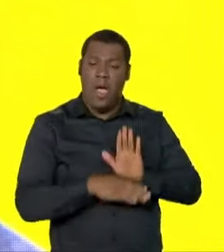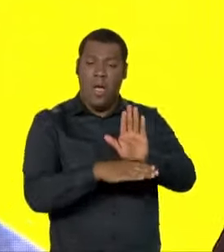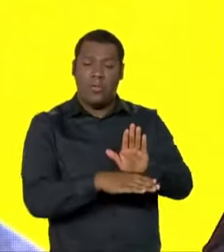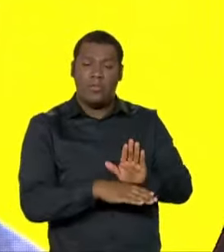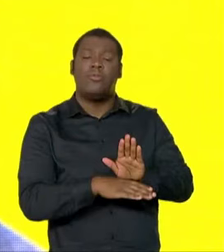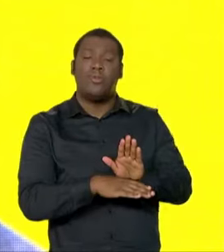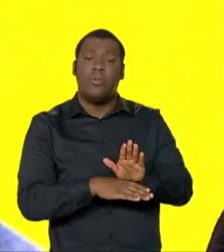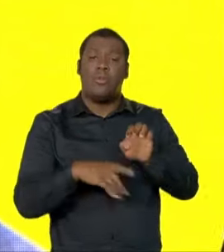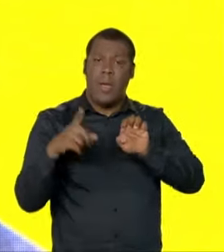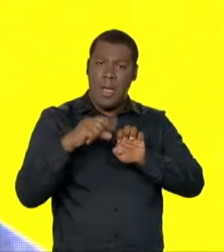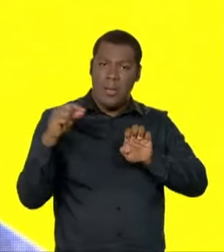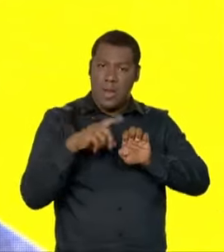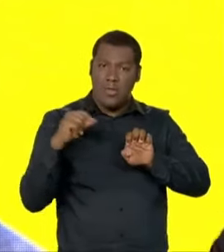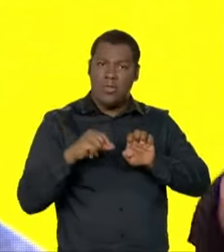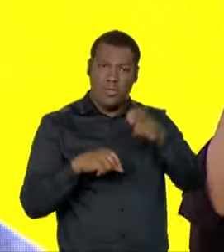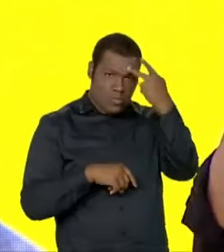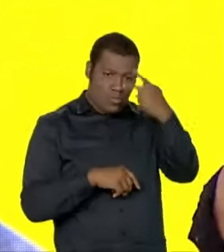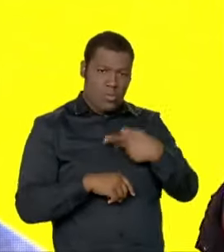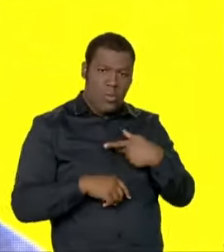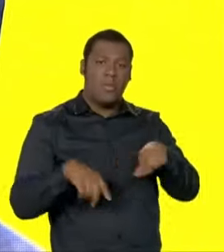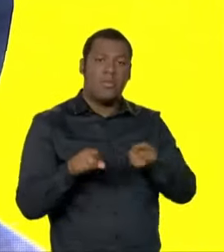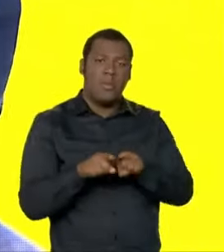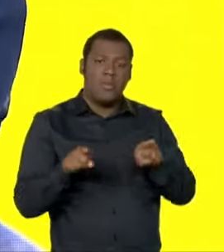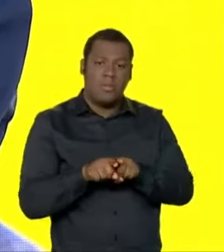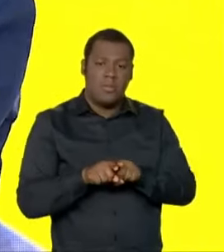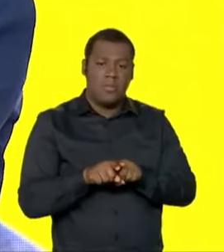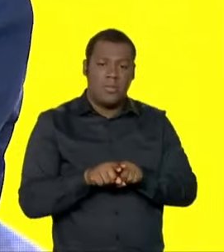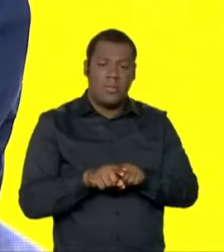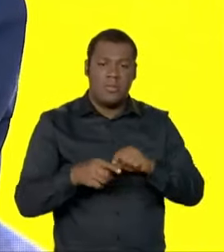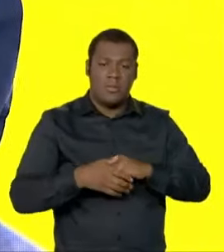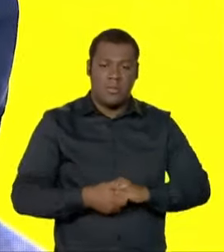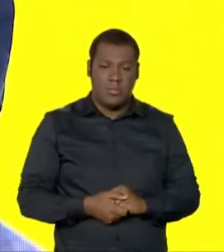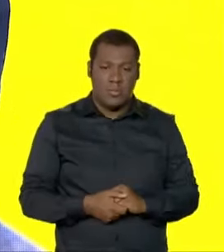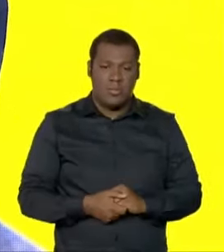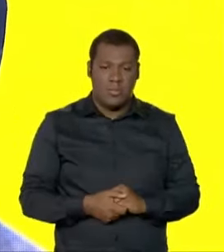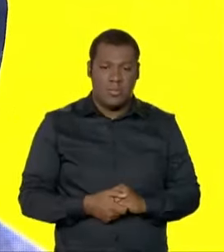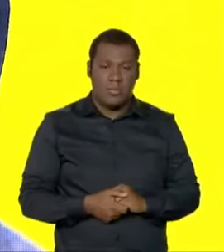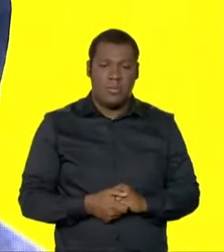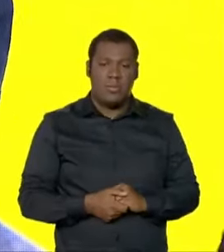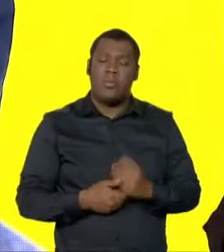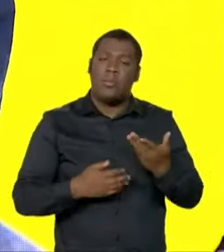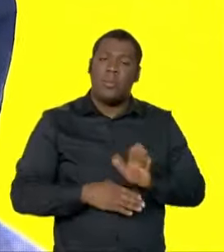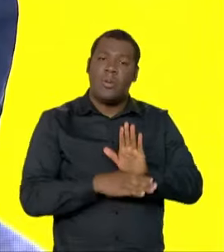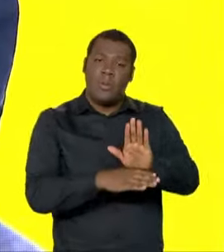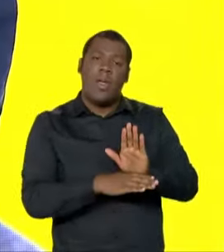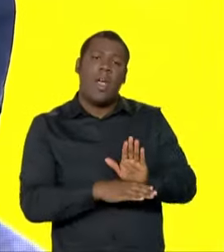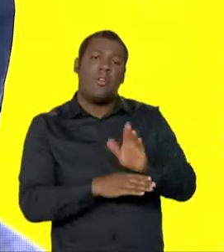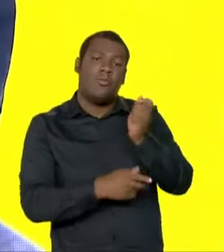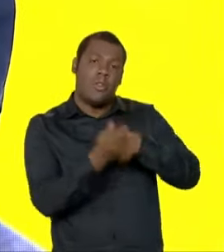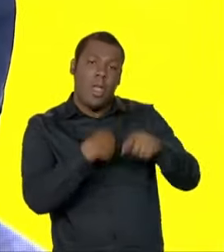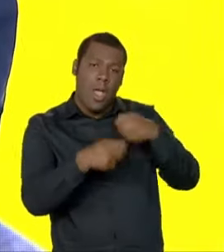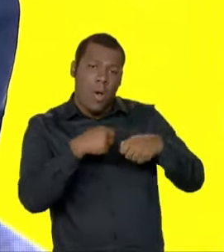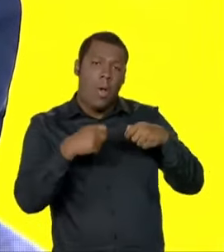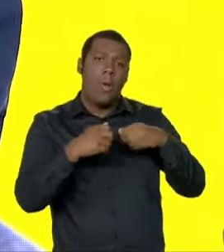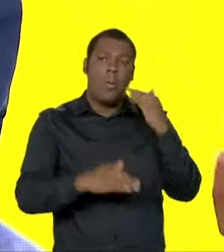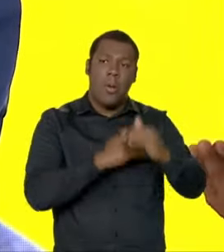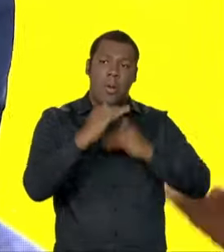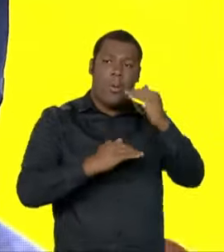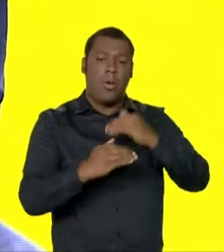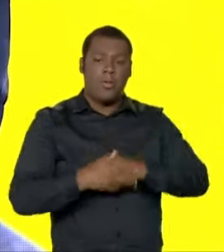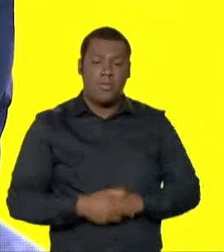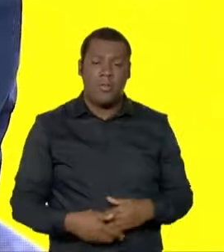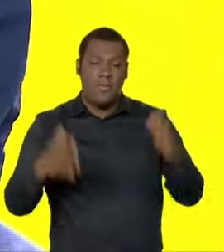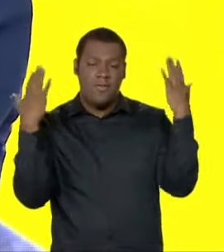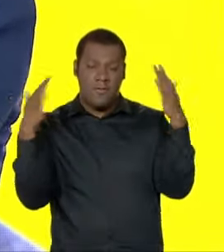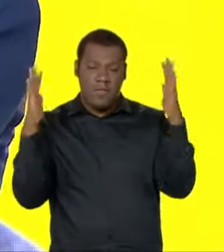seu negócio e para fazer escala naquilo que o ambiente da economia nos proporciona.